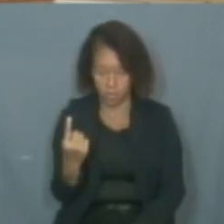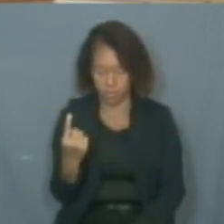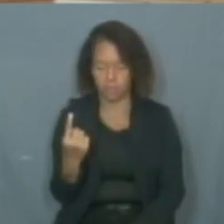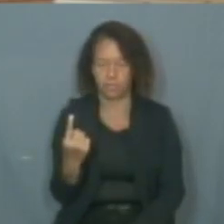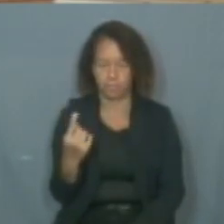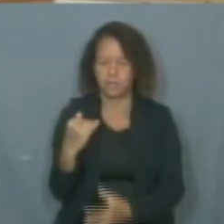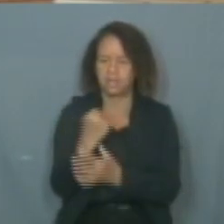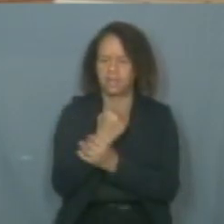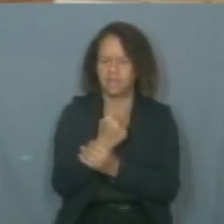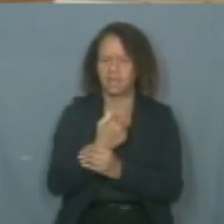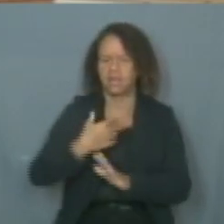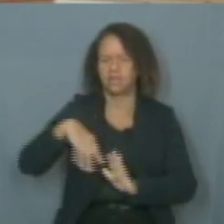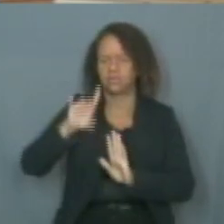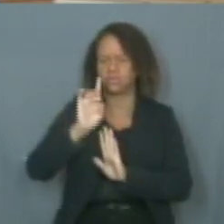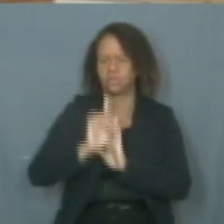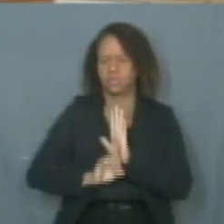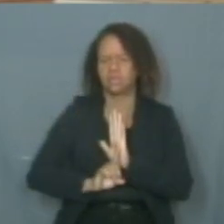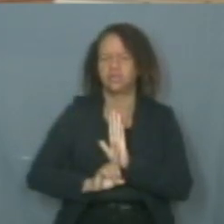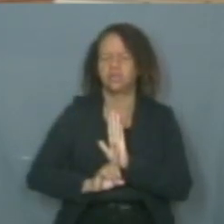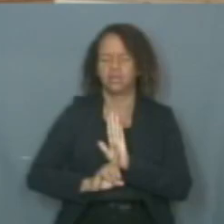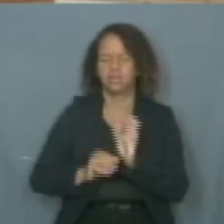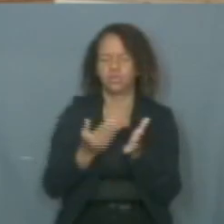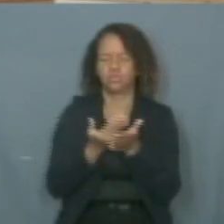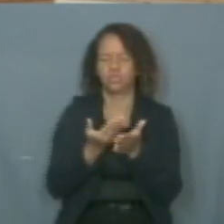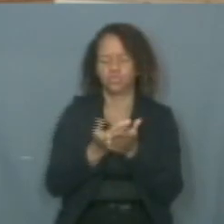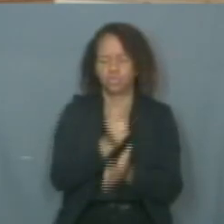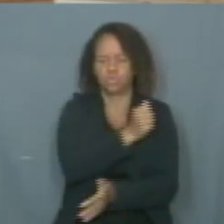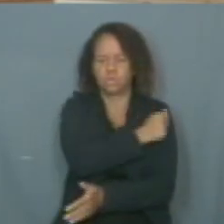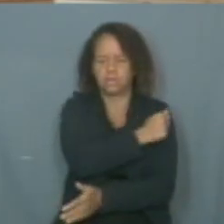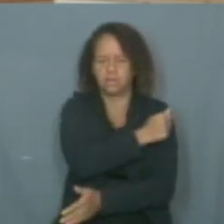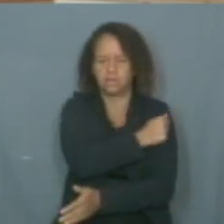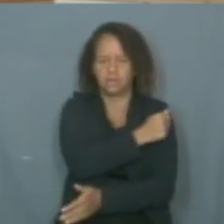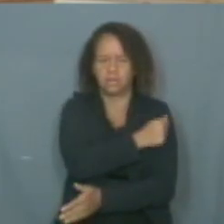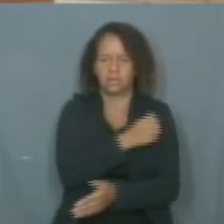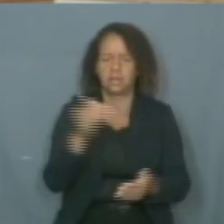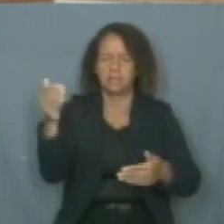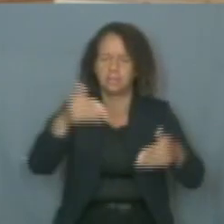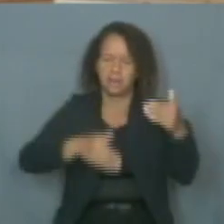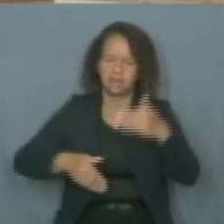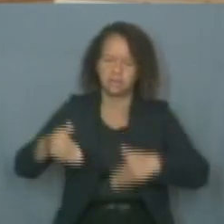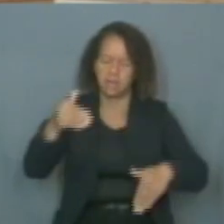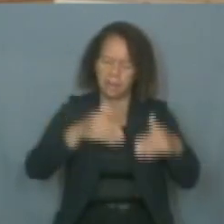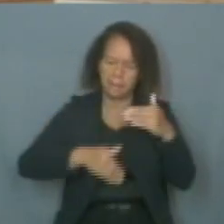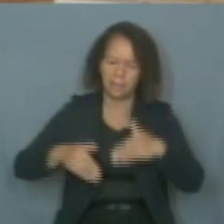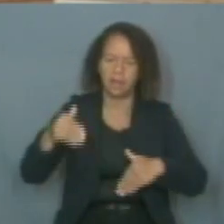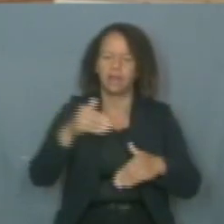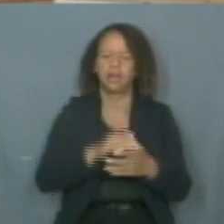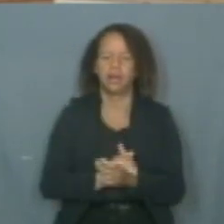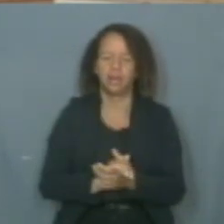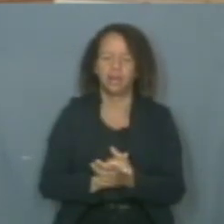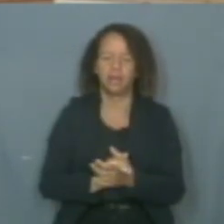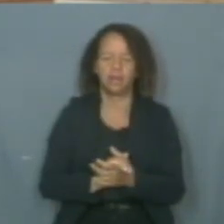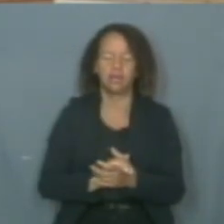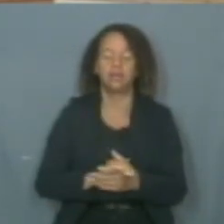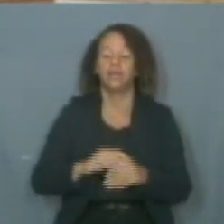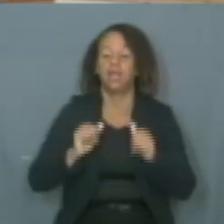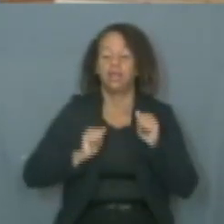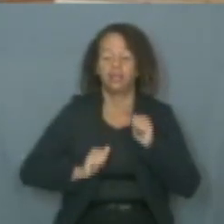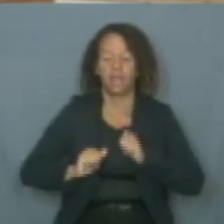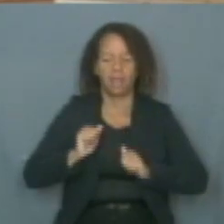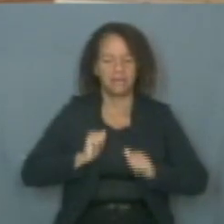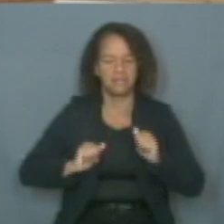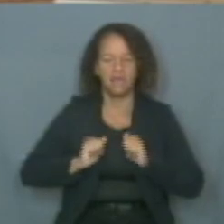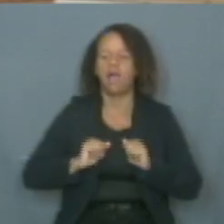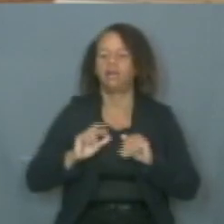que garante o direito dos estudantes de participarem em intervalos